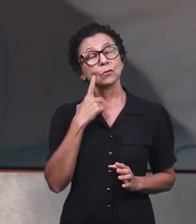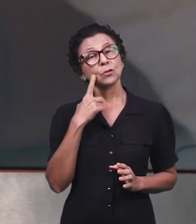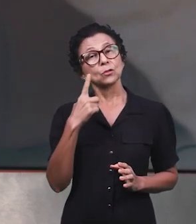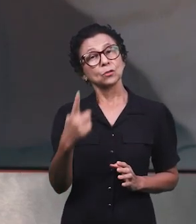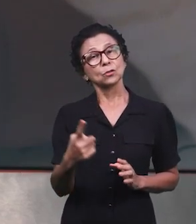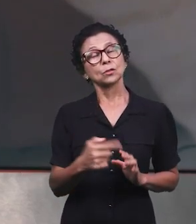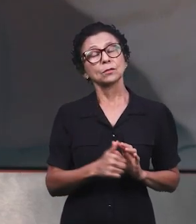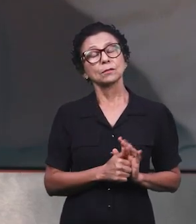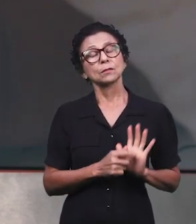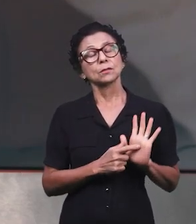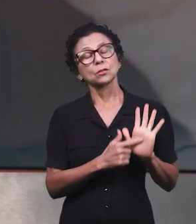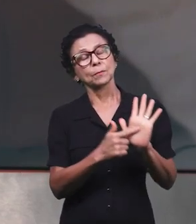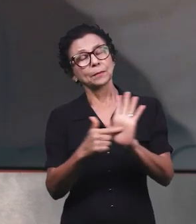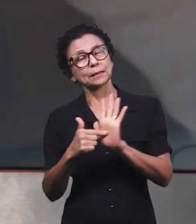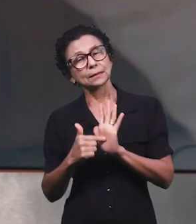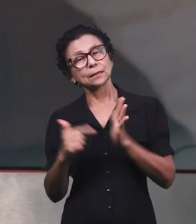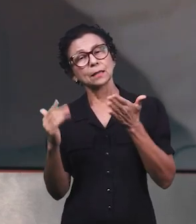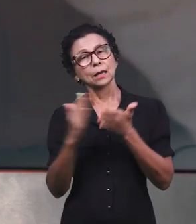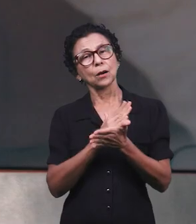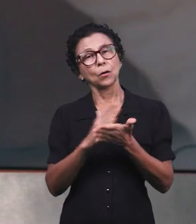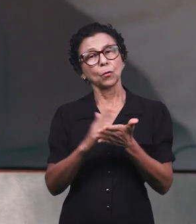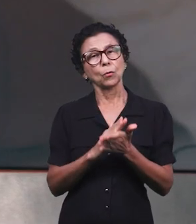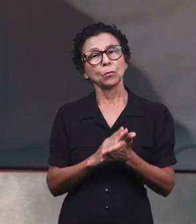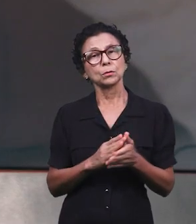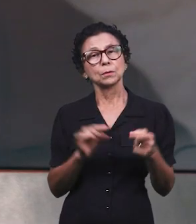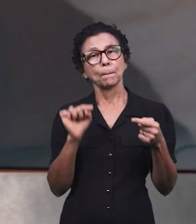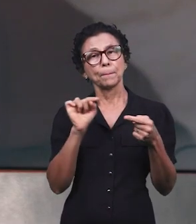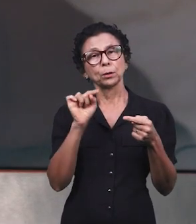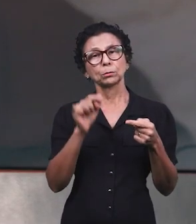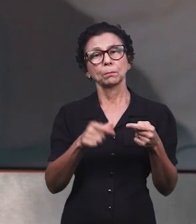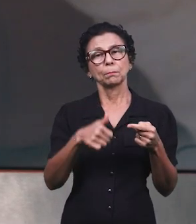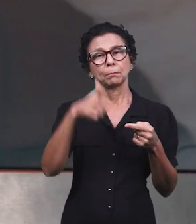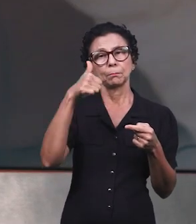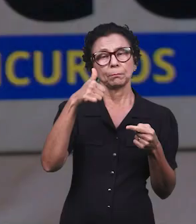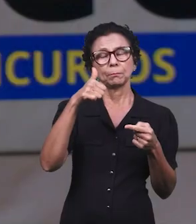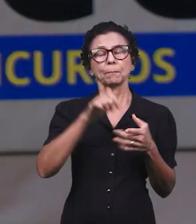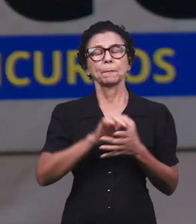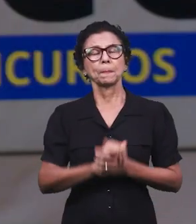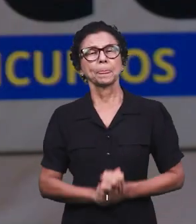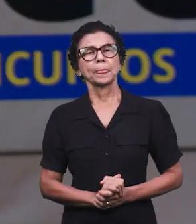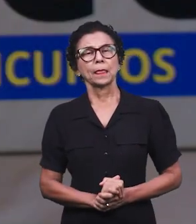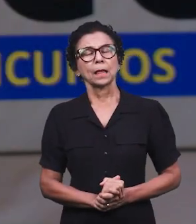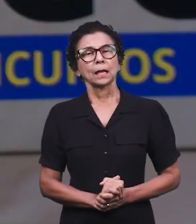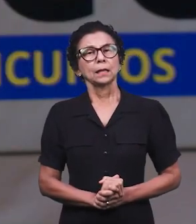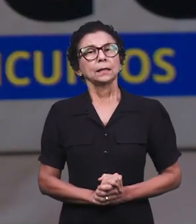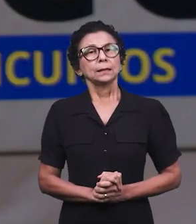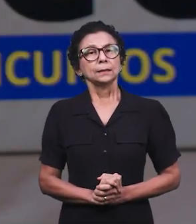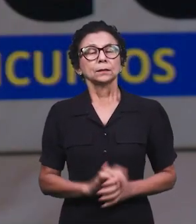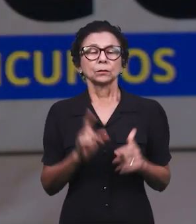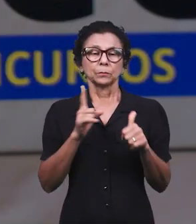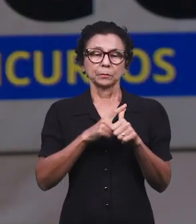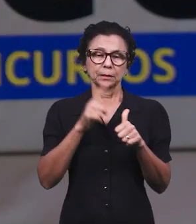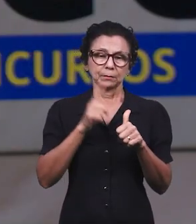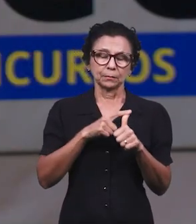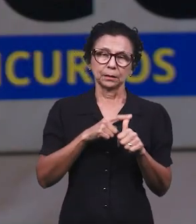vemos da preparação online. Então, vamos lá. Primeiramente, uma grande vantagem que a gente vê